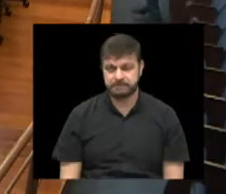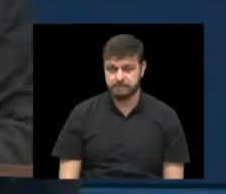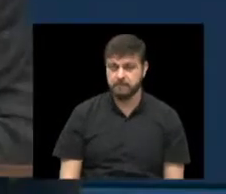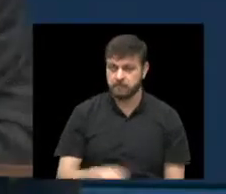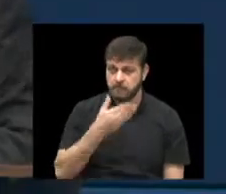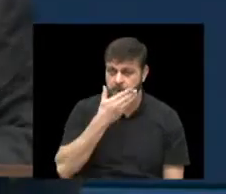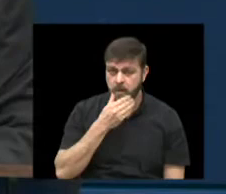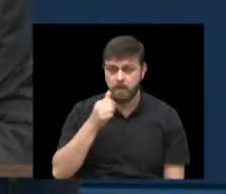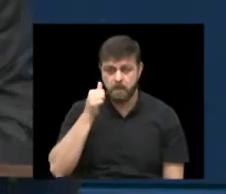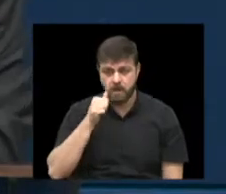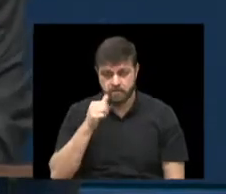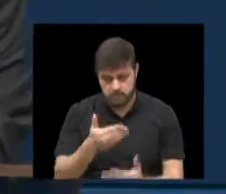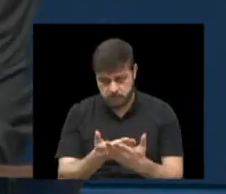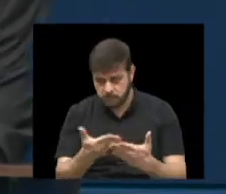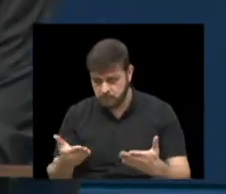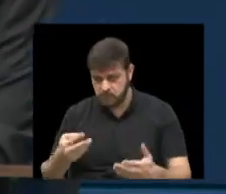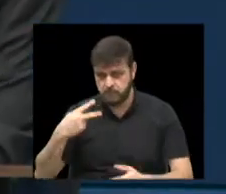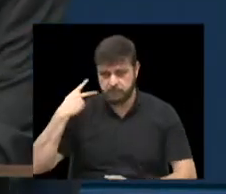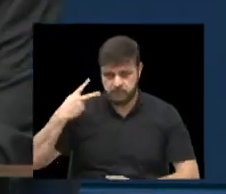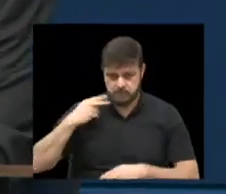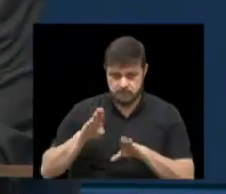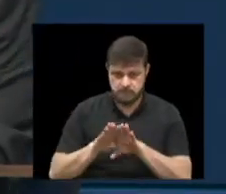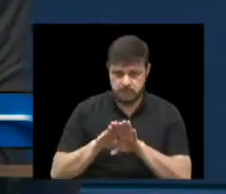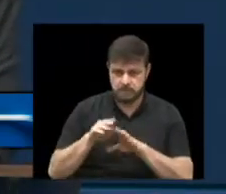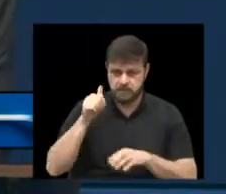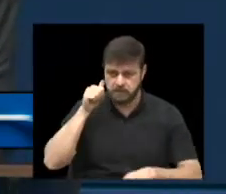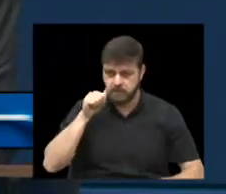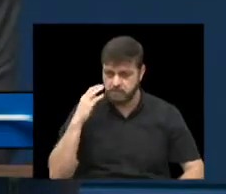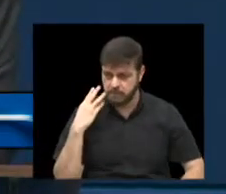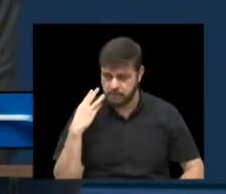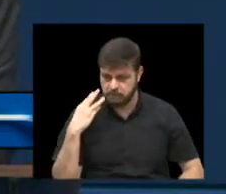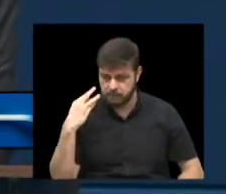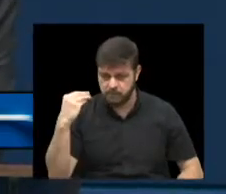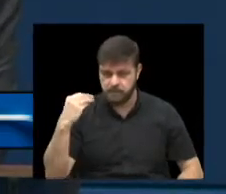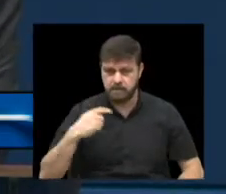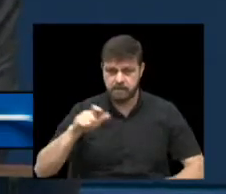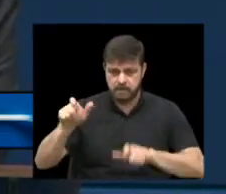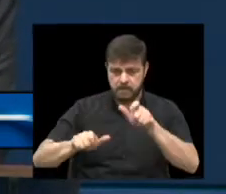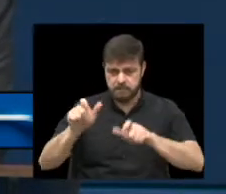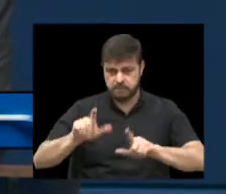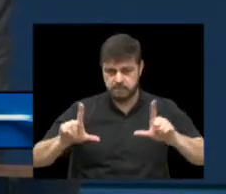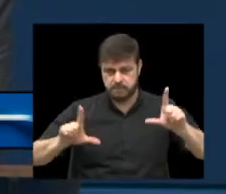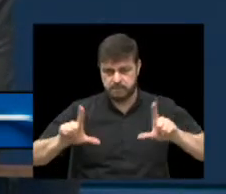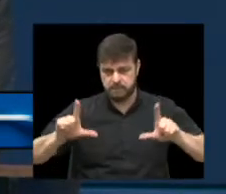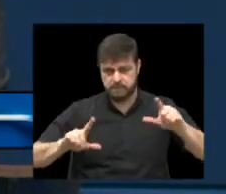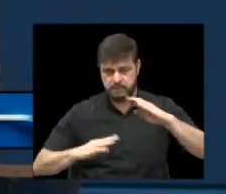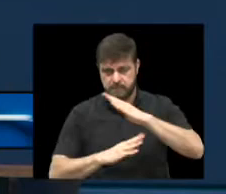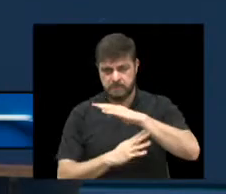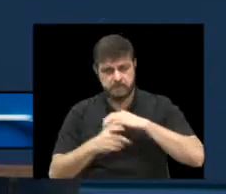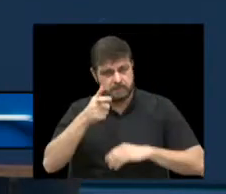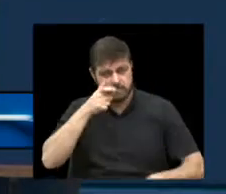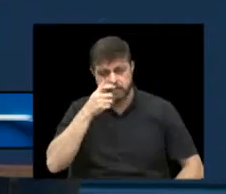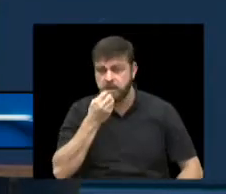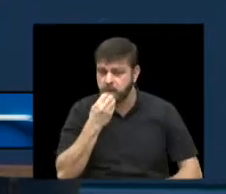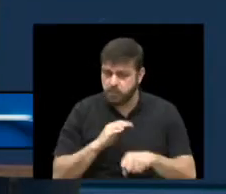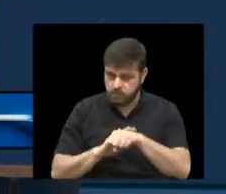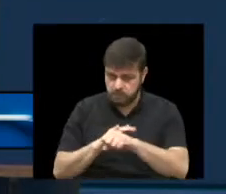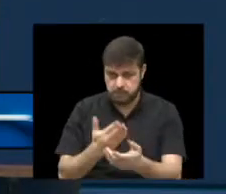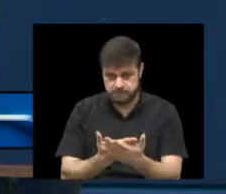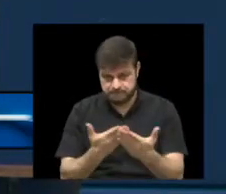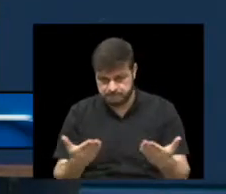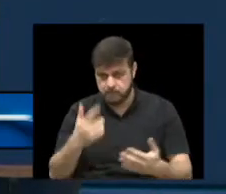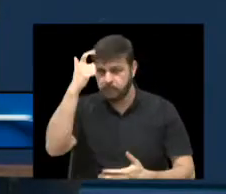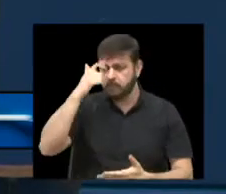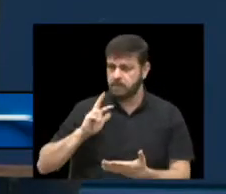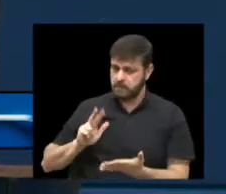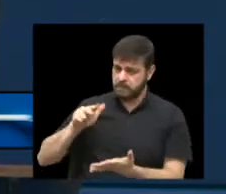Senhoras e senhores, colegas vereadores, vereadora, público que nos assiste na TV Câmara, uma boa noite. Venho fazer uso dessa tribuna, acho